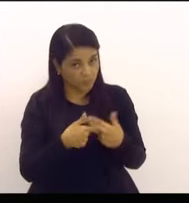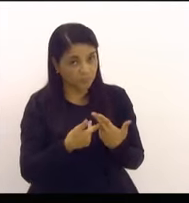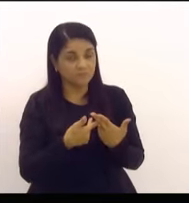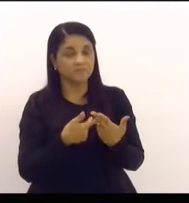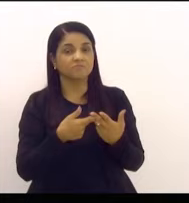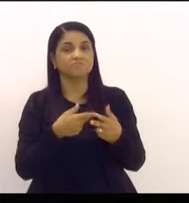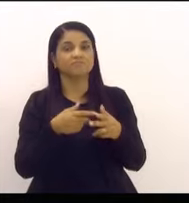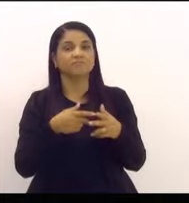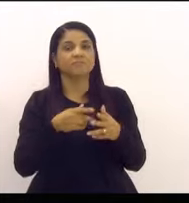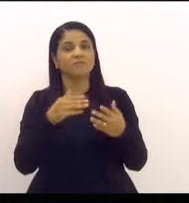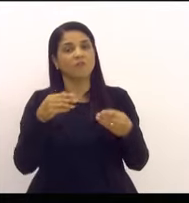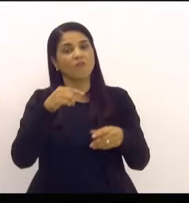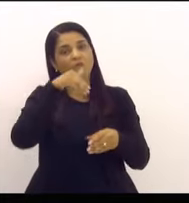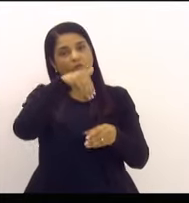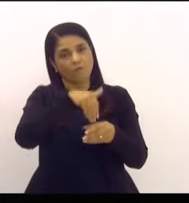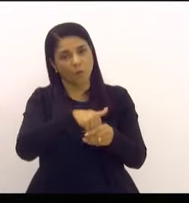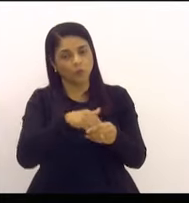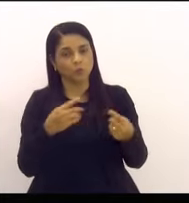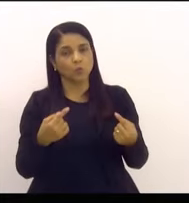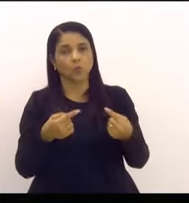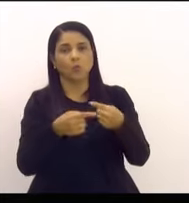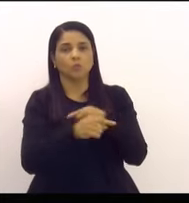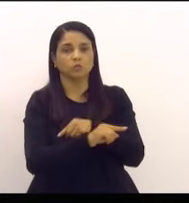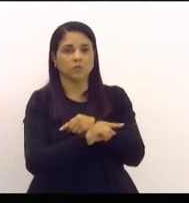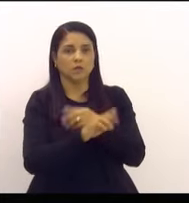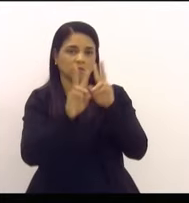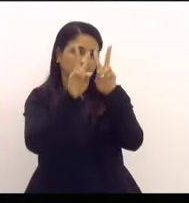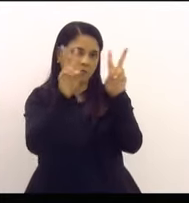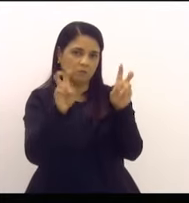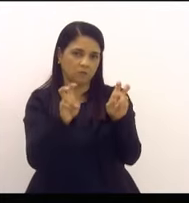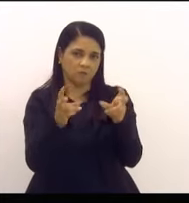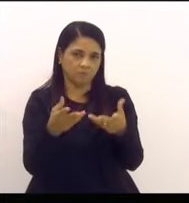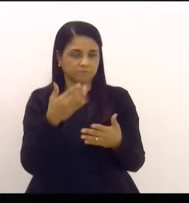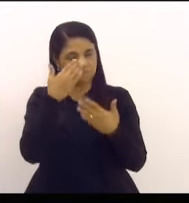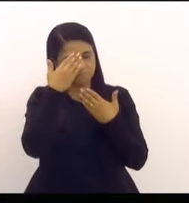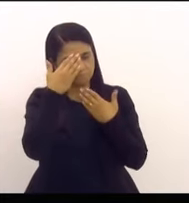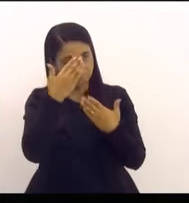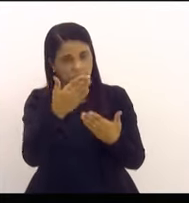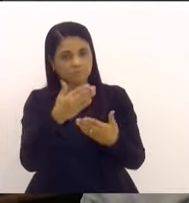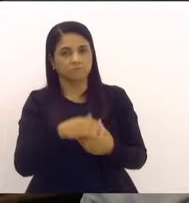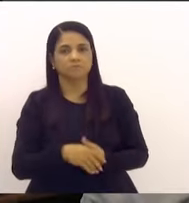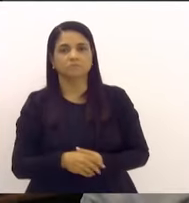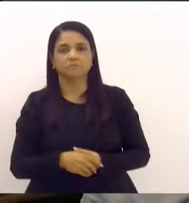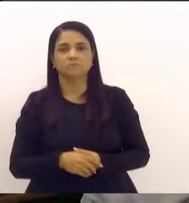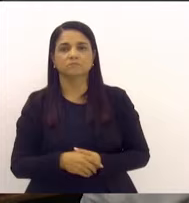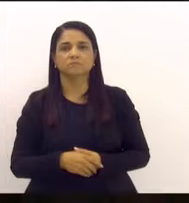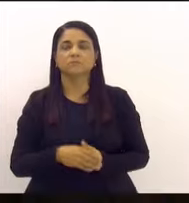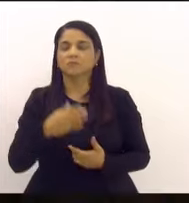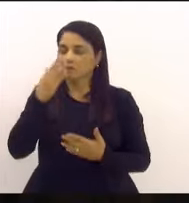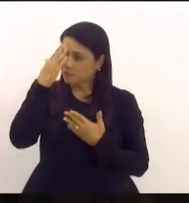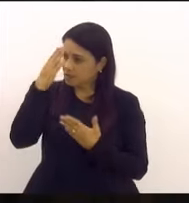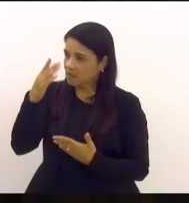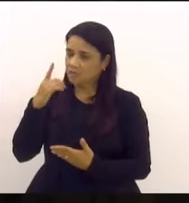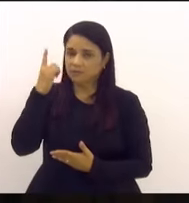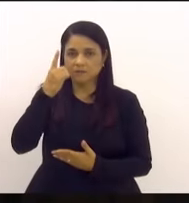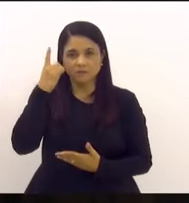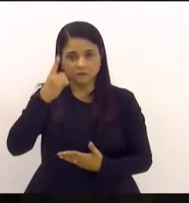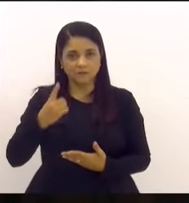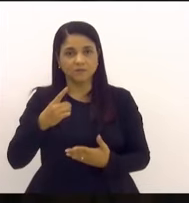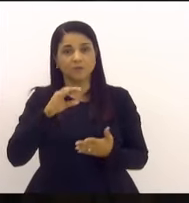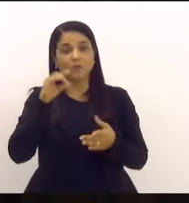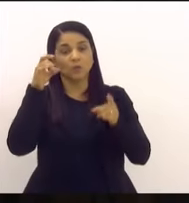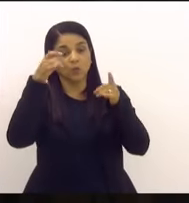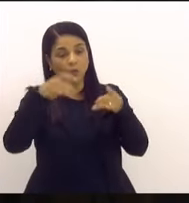já antecipar o nosso voto contrário à matéria. Obrigada, presidente. Obrigado, deputada Dani. Último orador